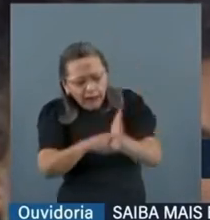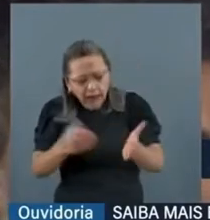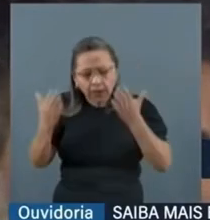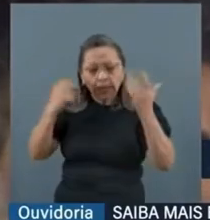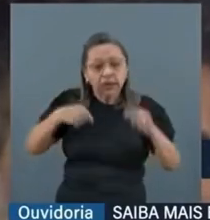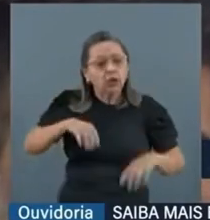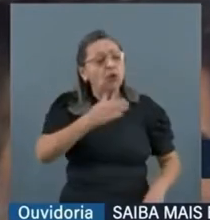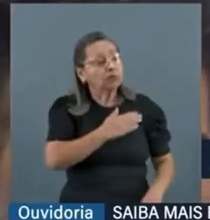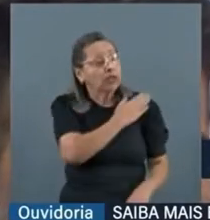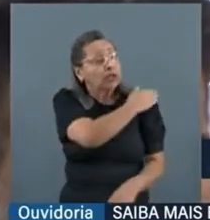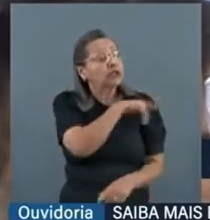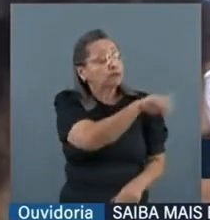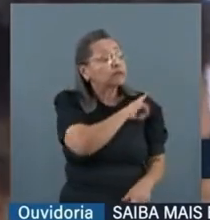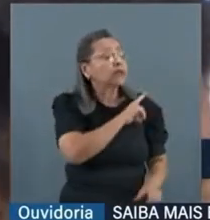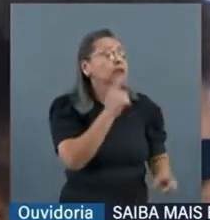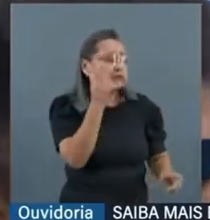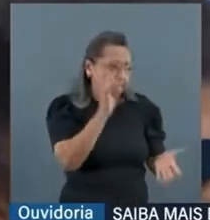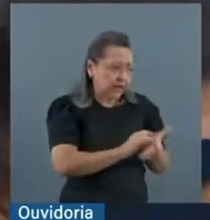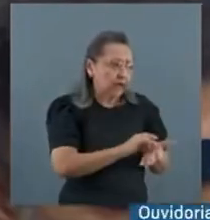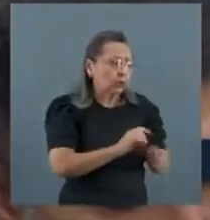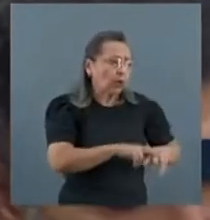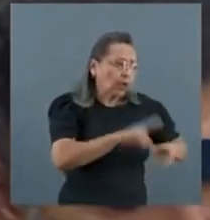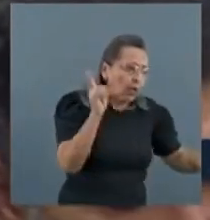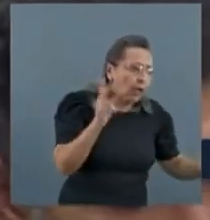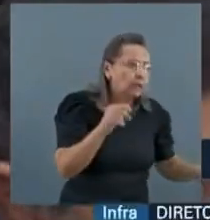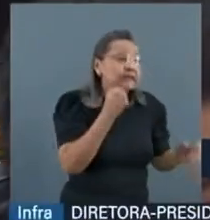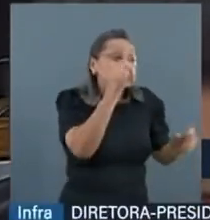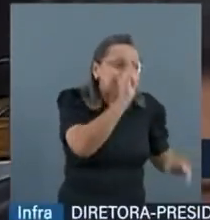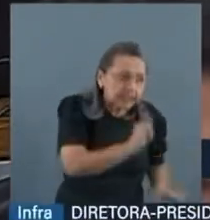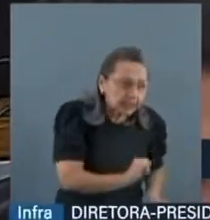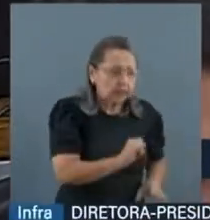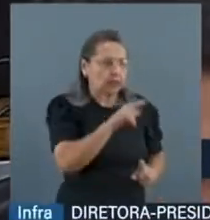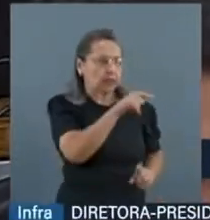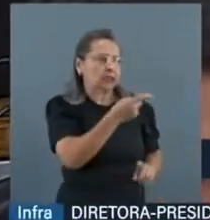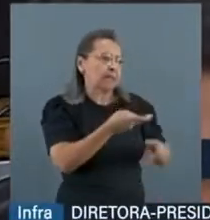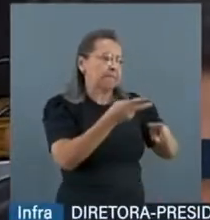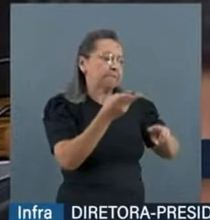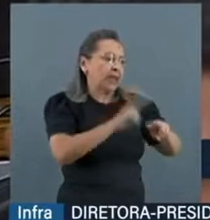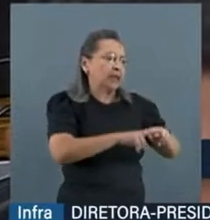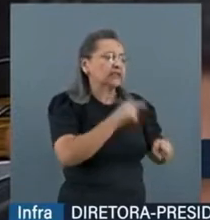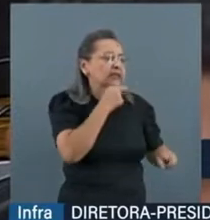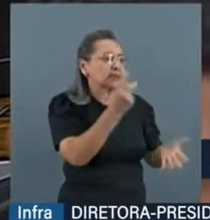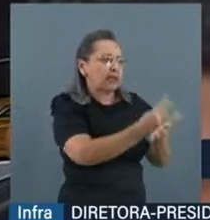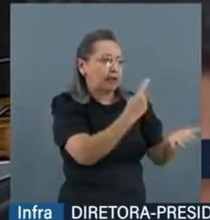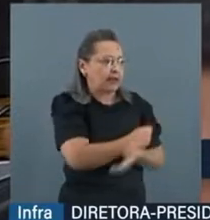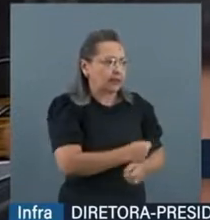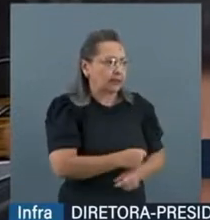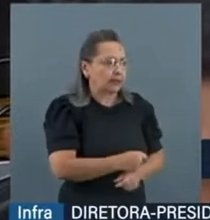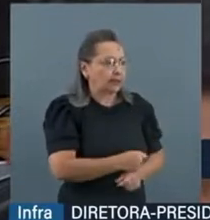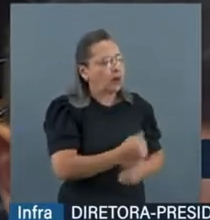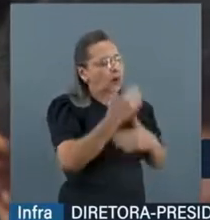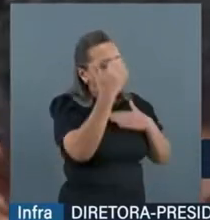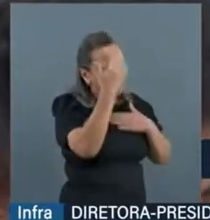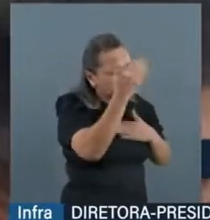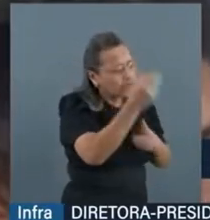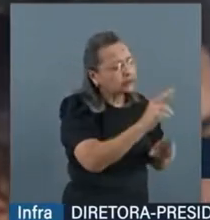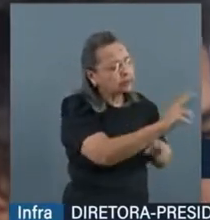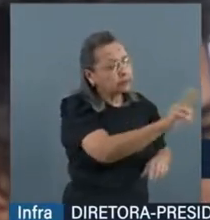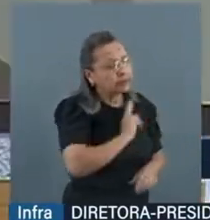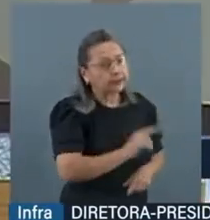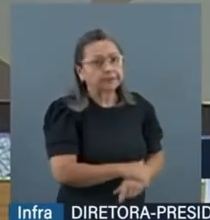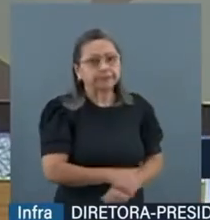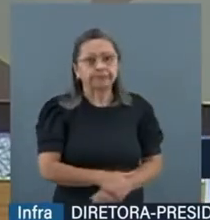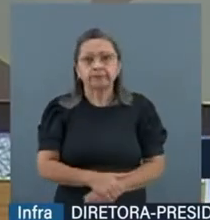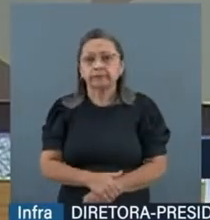delegado e que se livra dessa pena caso essa pena seja injusta Muito obrigado Seu Jorge se você puder me responder Obrigado